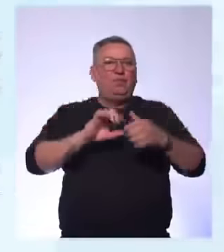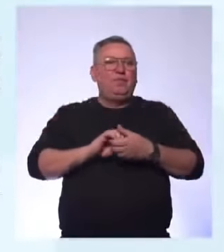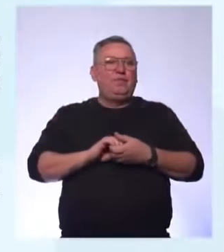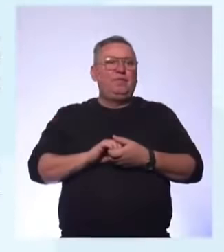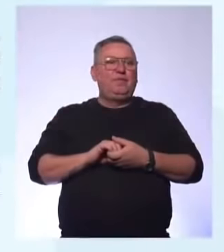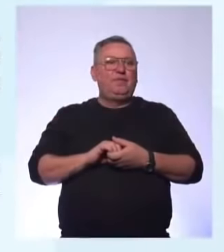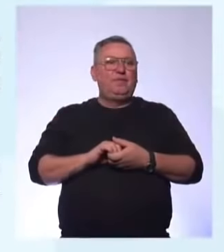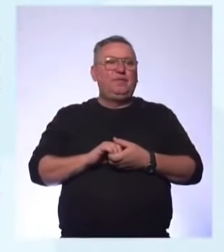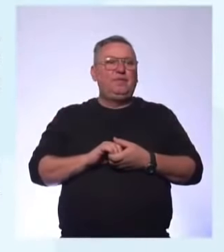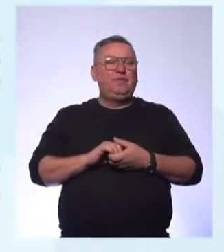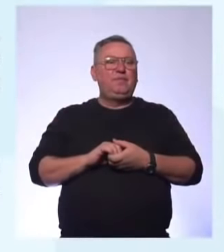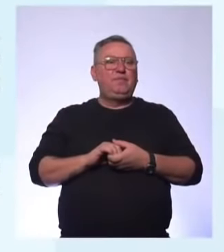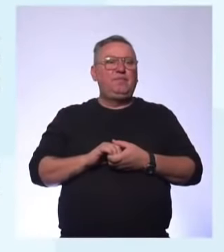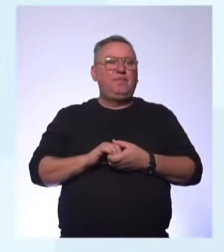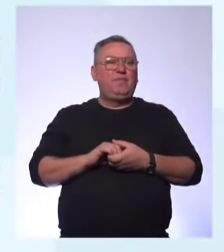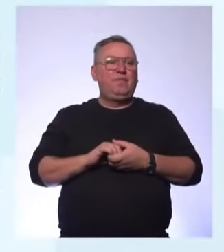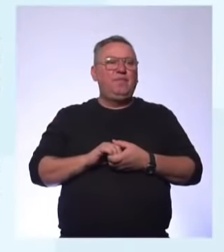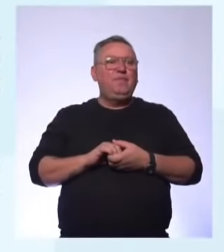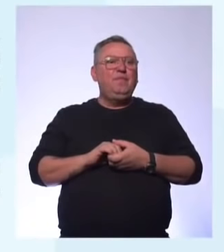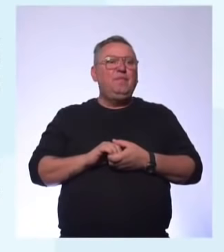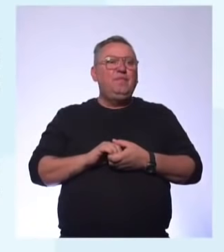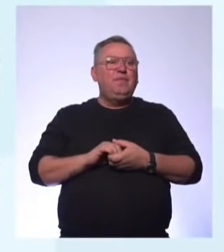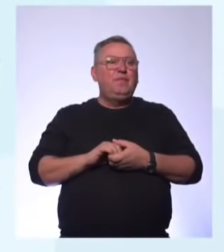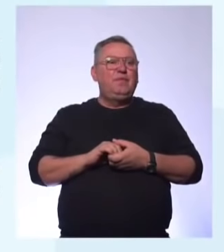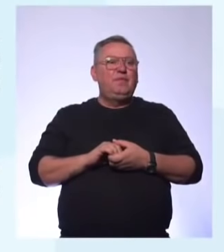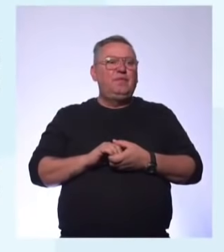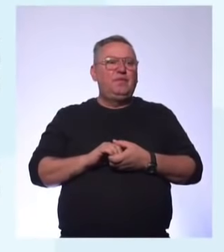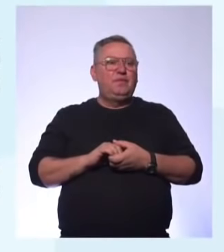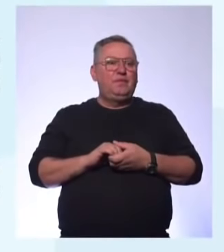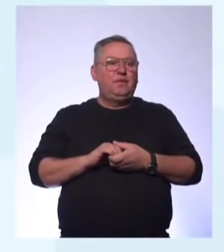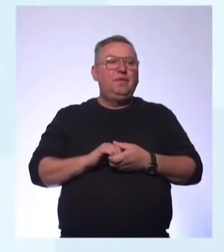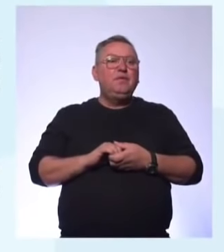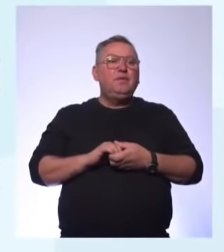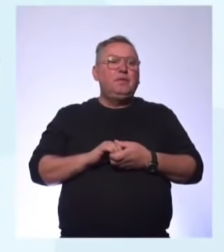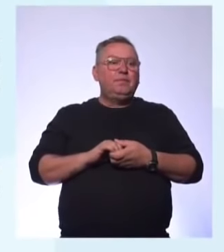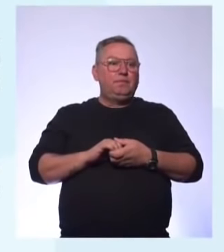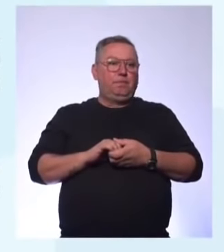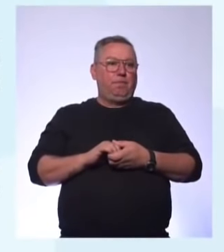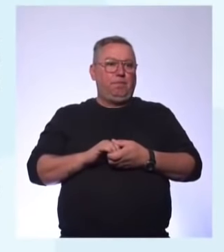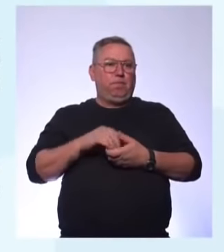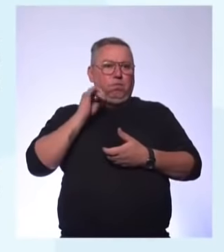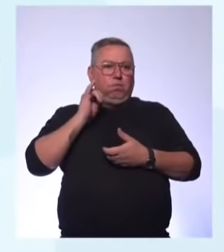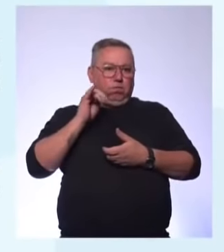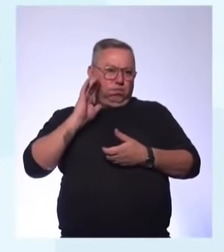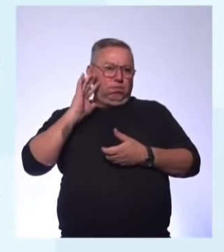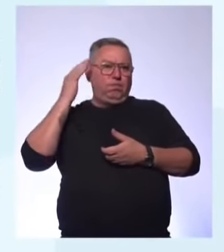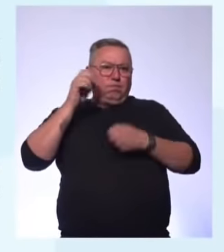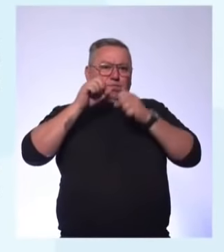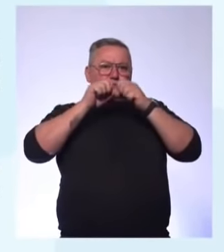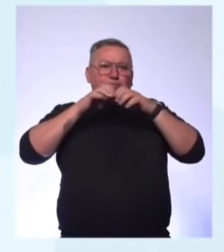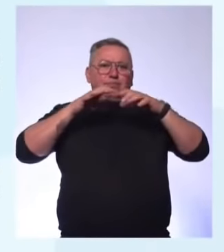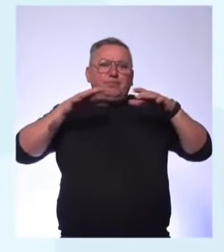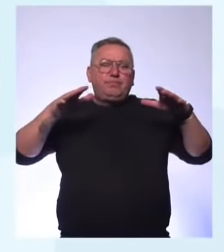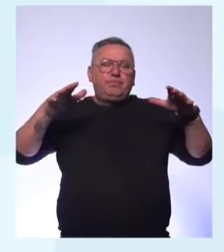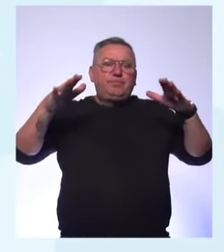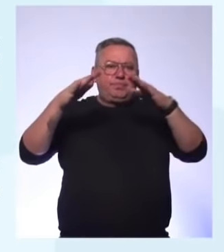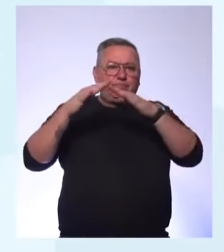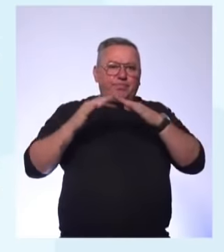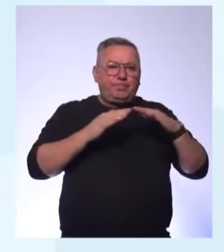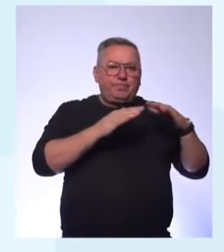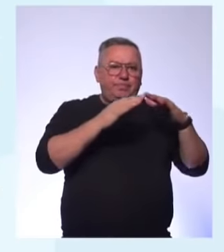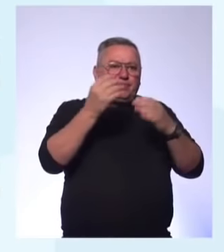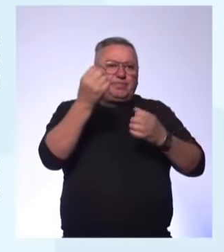desvendar eles. o mistério. Deixa eu tentar aumentar minha tela aqui para eu ler. Então vamos lá. O caso logo se espalhou pelo